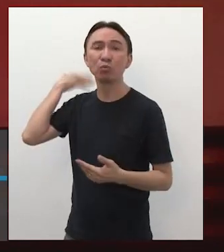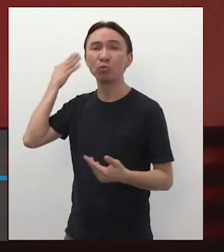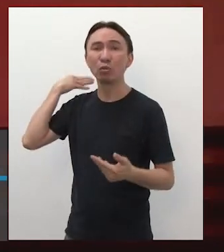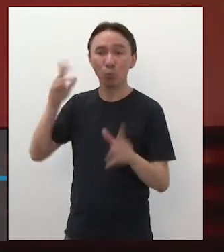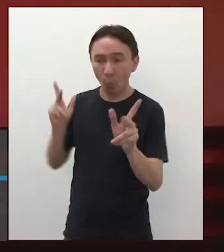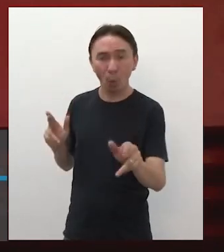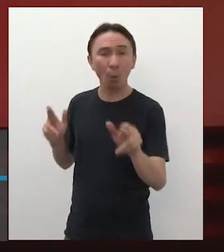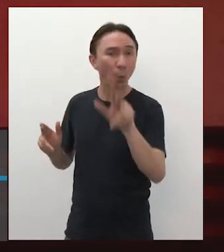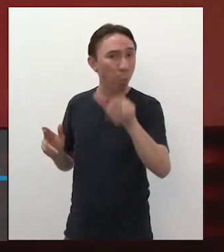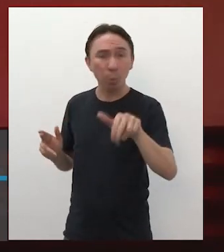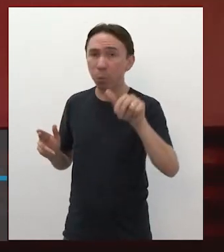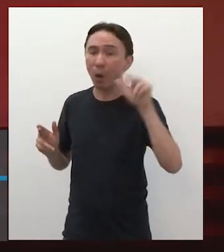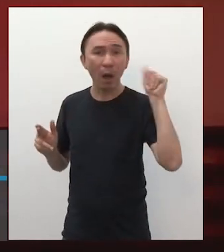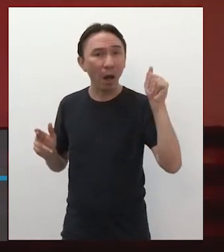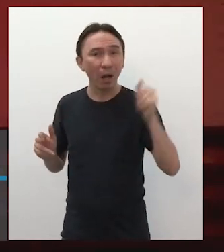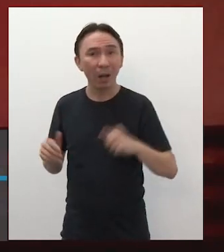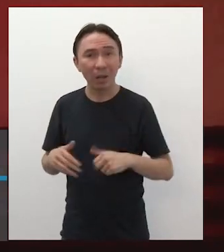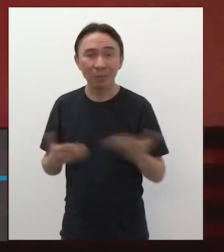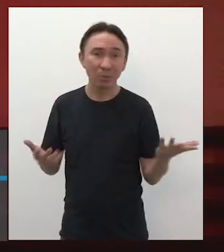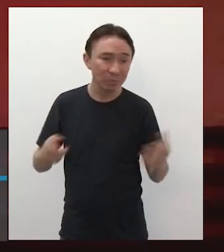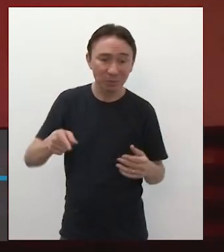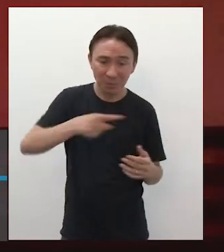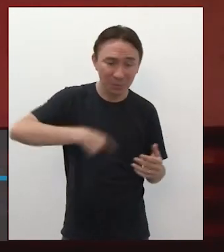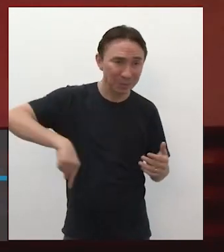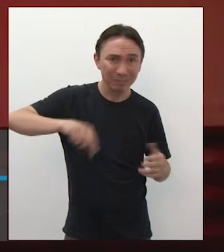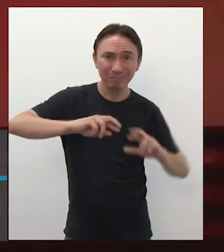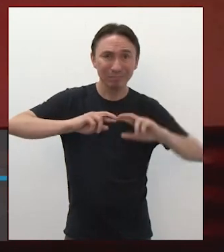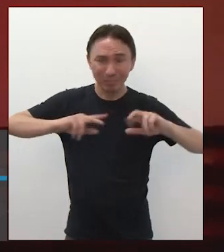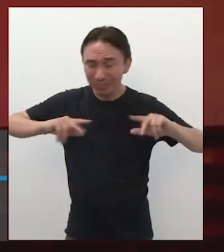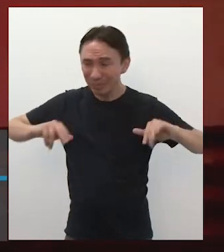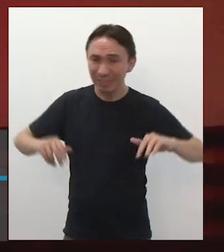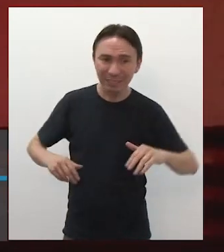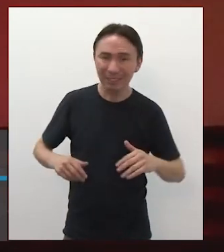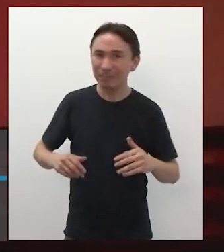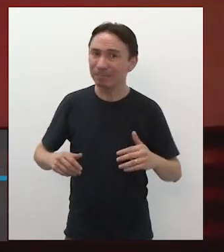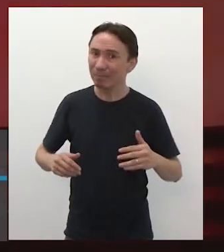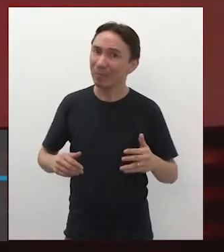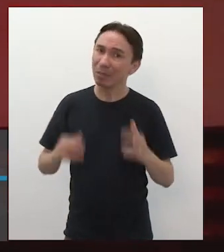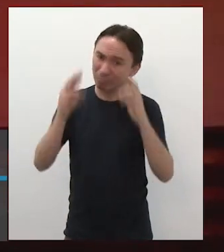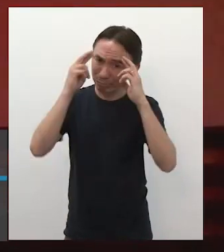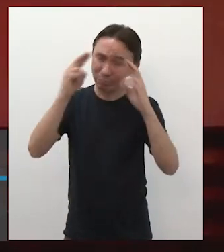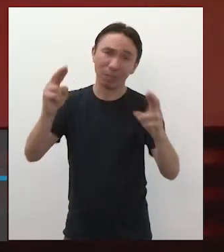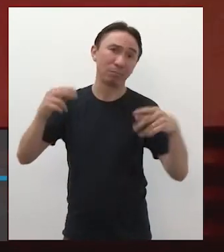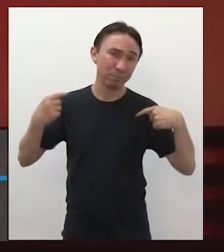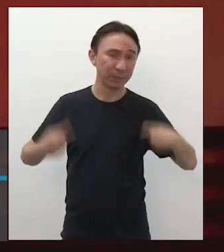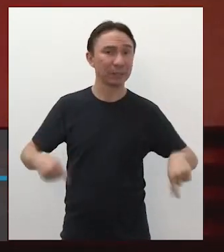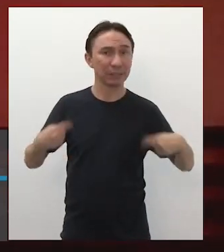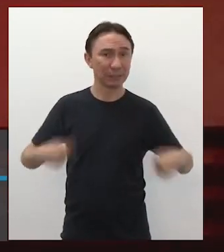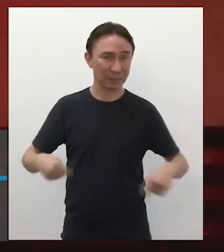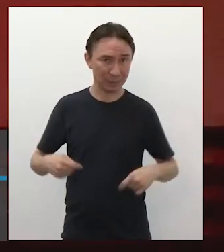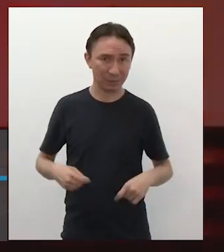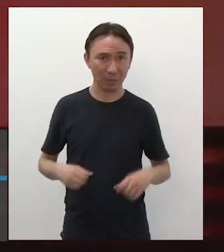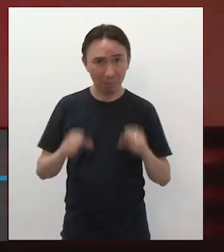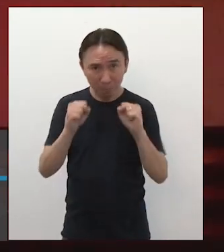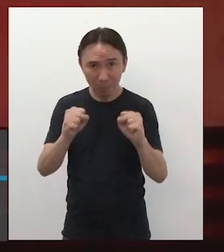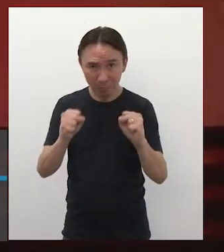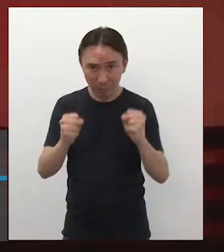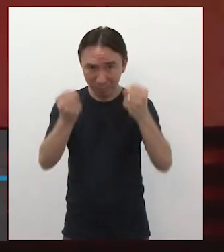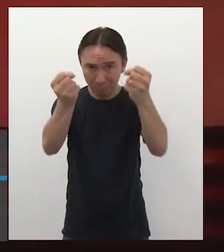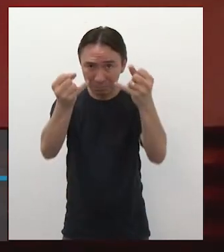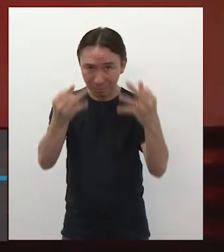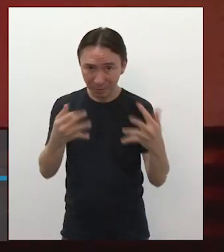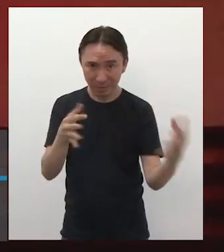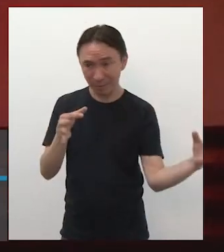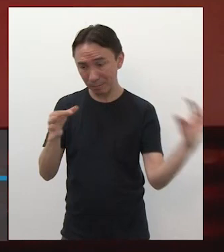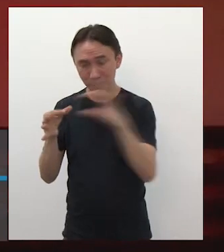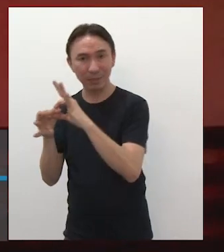também essas dúvidas, né? Então, se você pudesse usar esses minutos finais para fazer essa conexão e depois